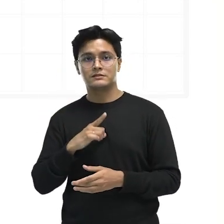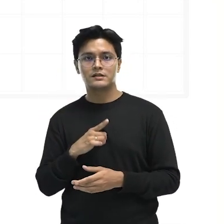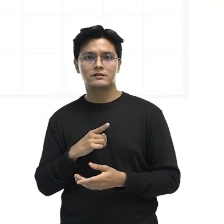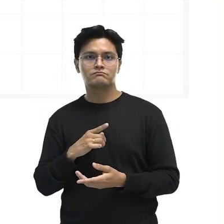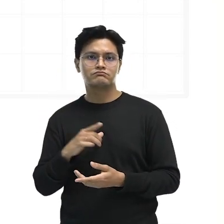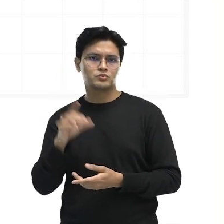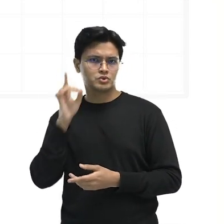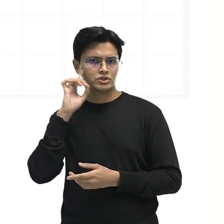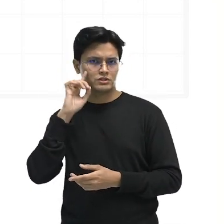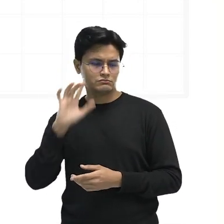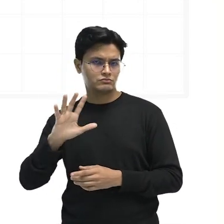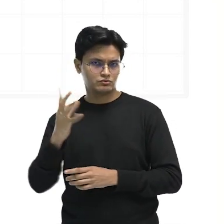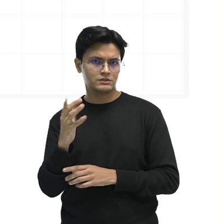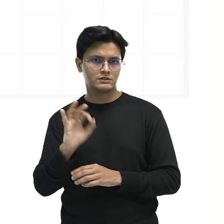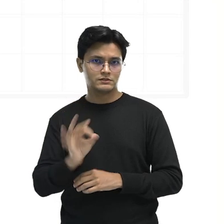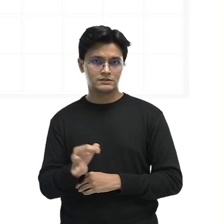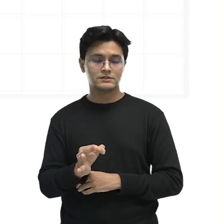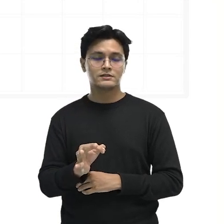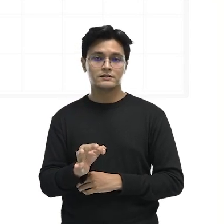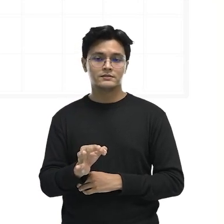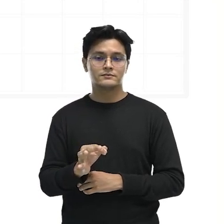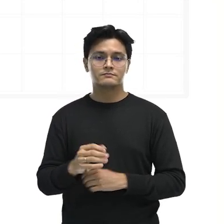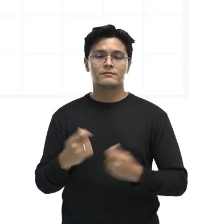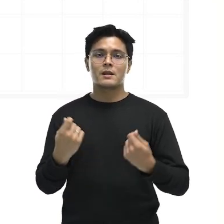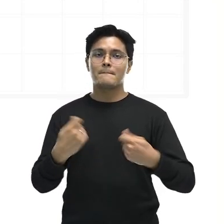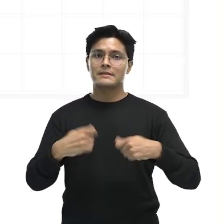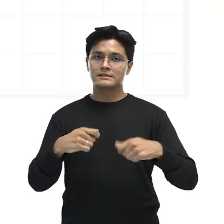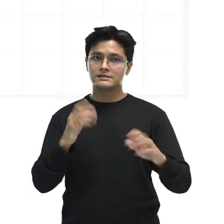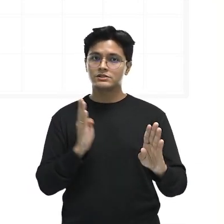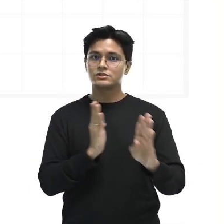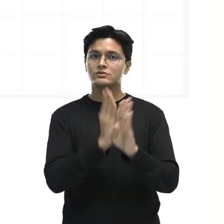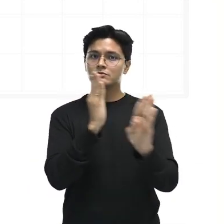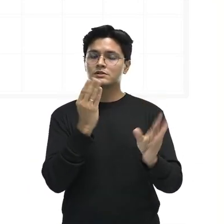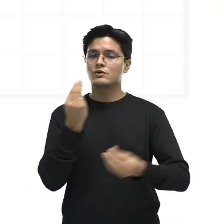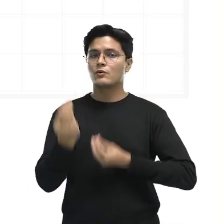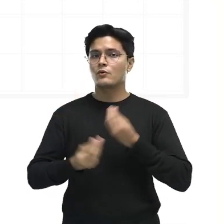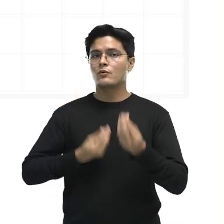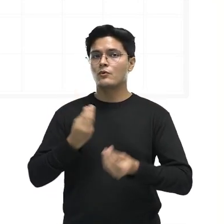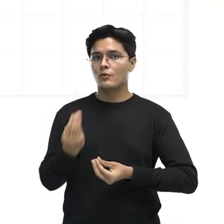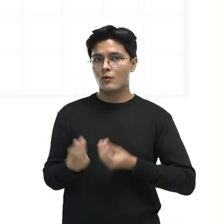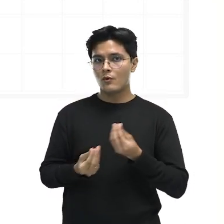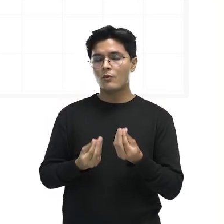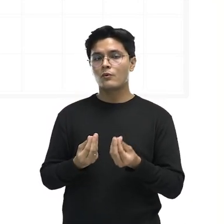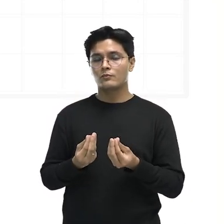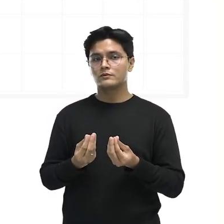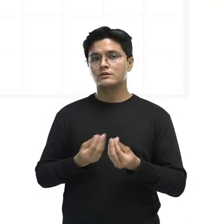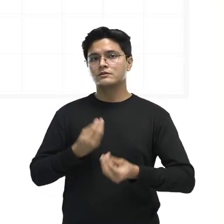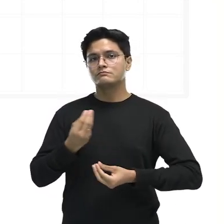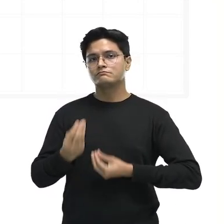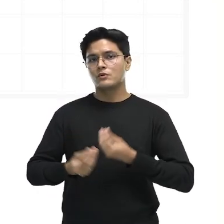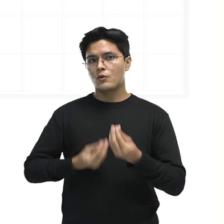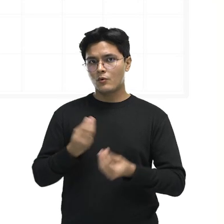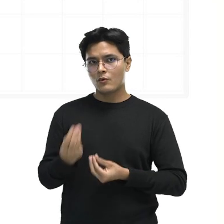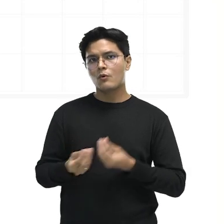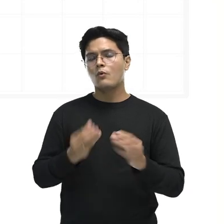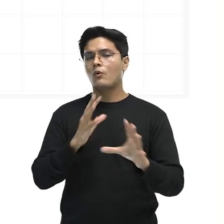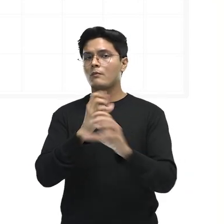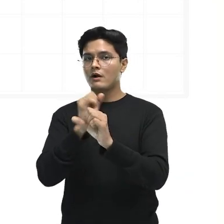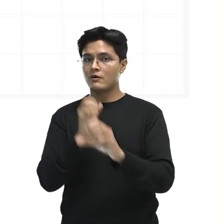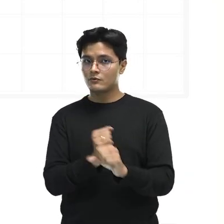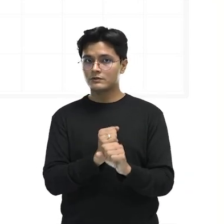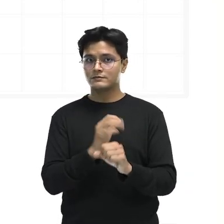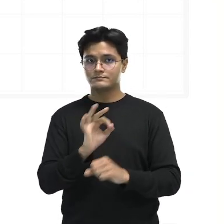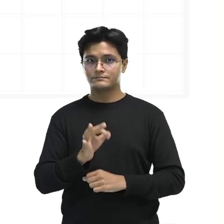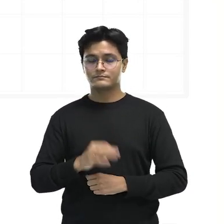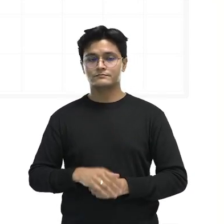do dia a dia e a gente precisa descobrir como que a gente vai fazer essas operações,